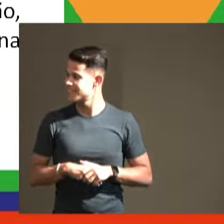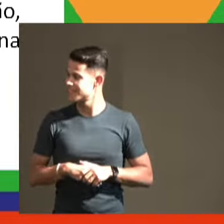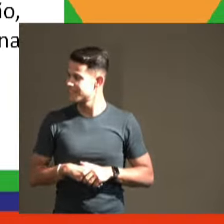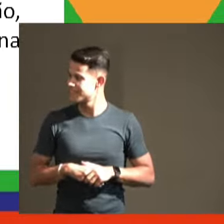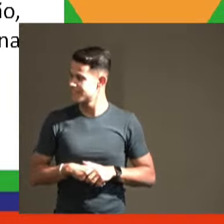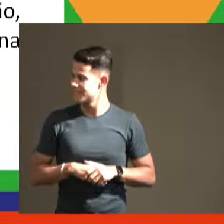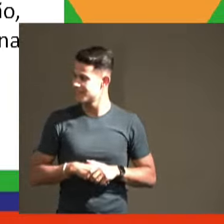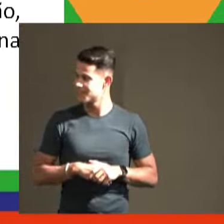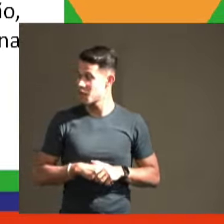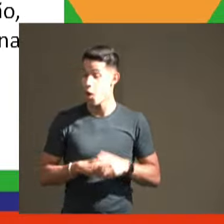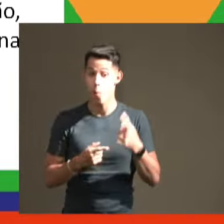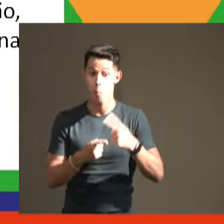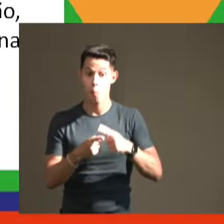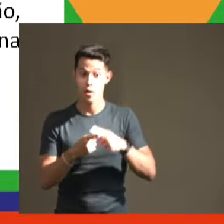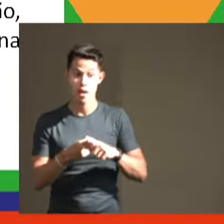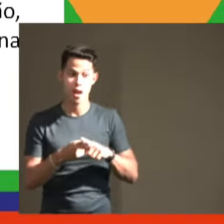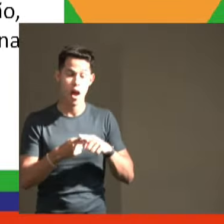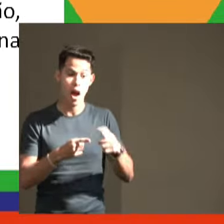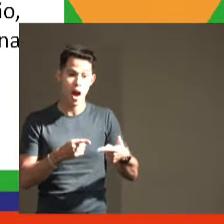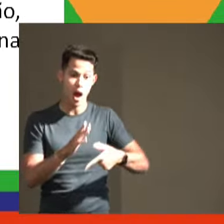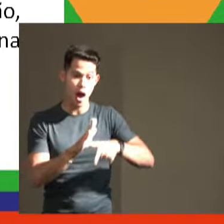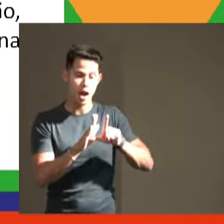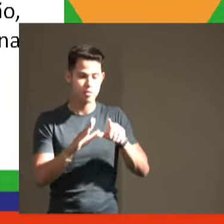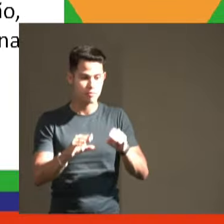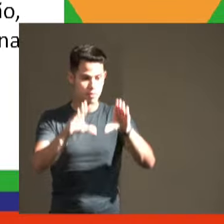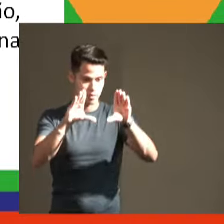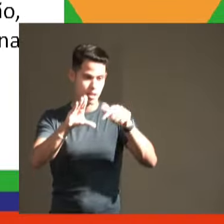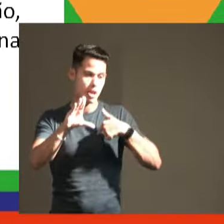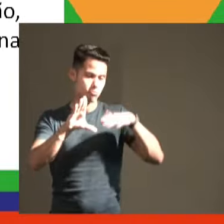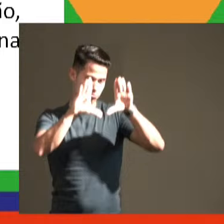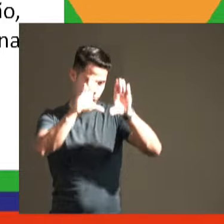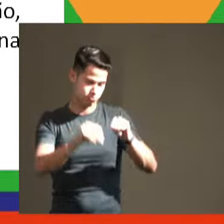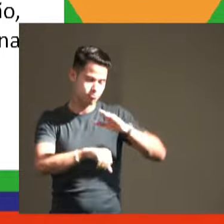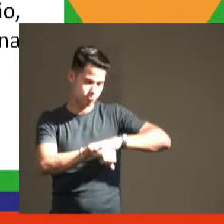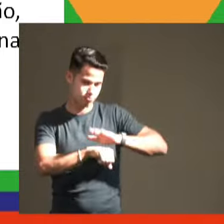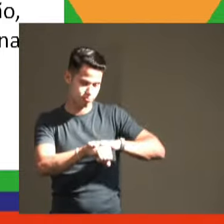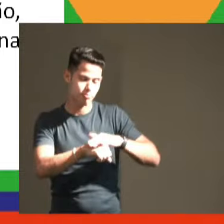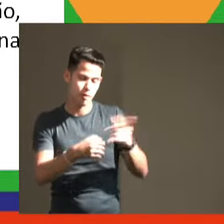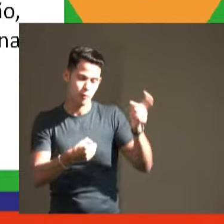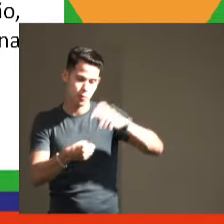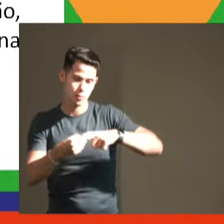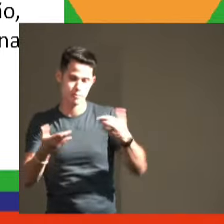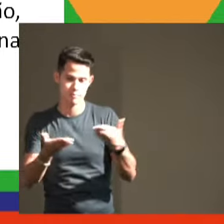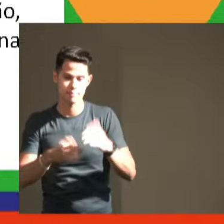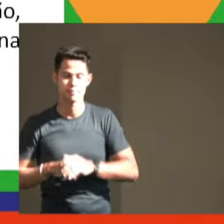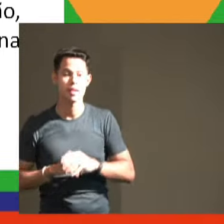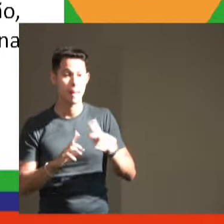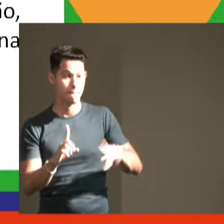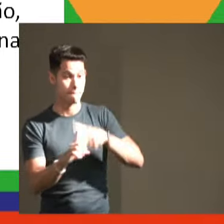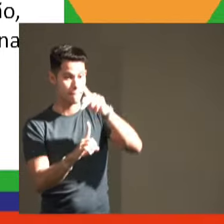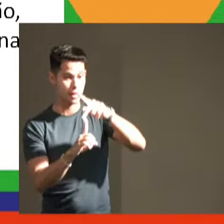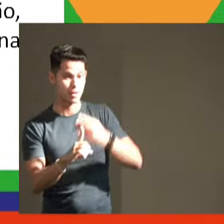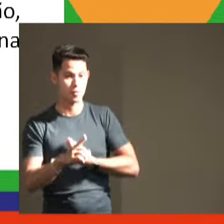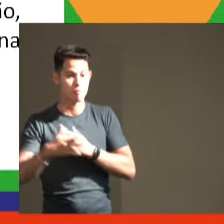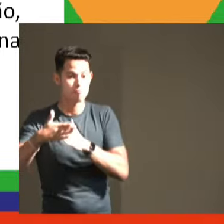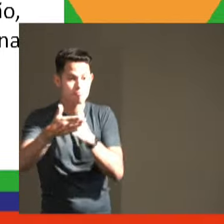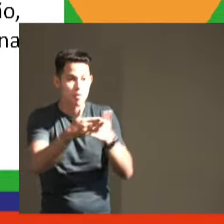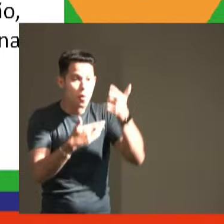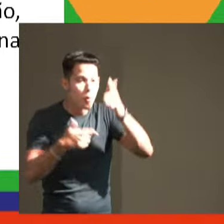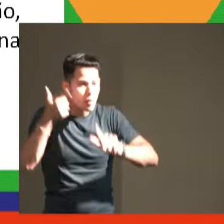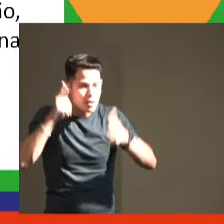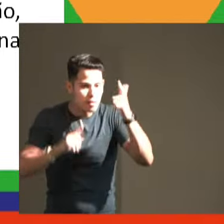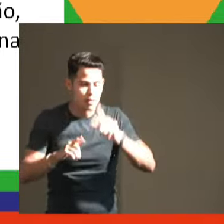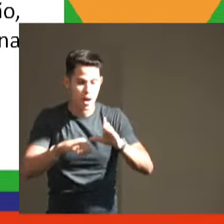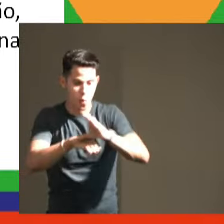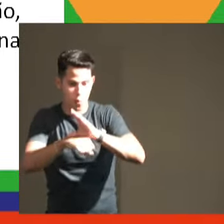É porque ele estava ligado, eu desliguei, tá. E agora eu liguei de novo. Pronto, vamos embora. Plano Viver Sem Limite, conquistas. A